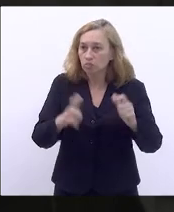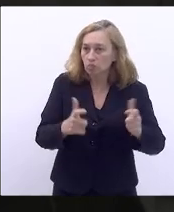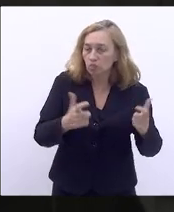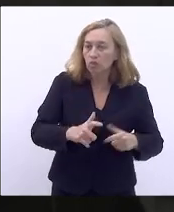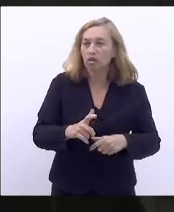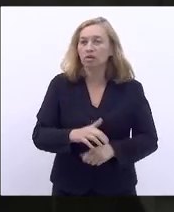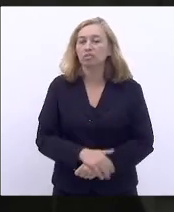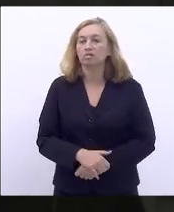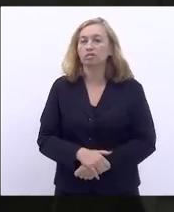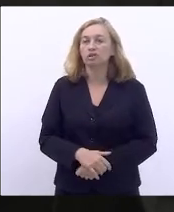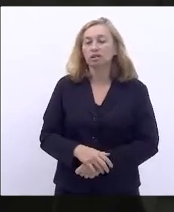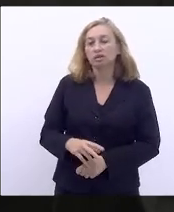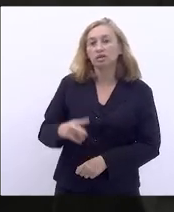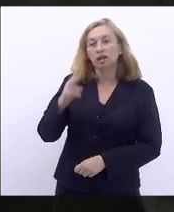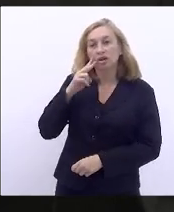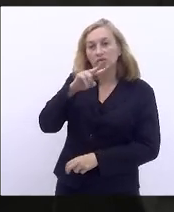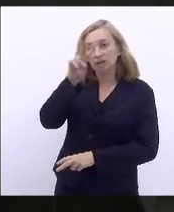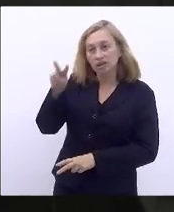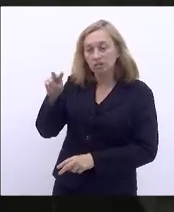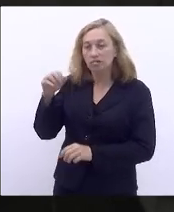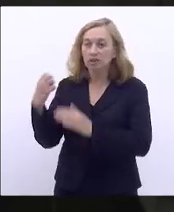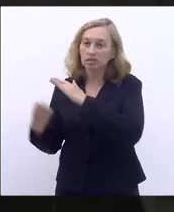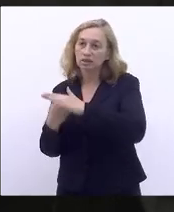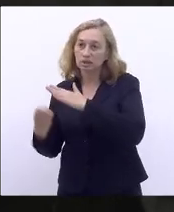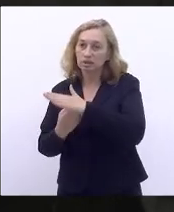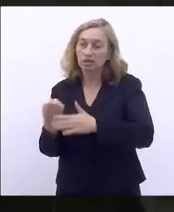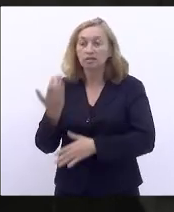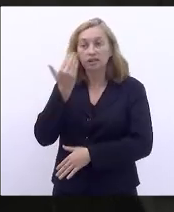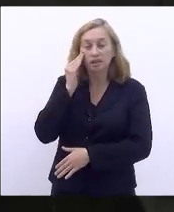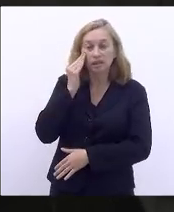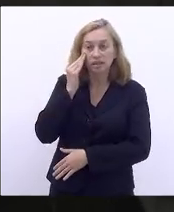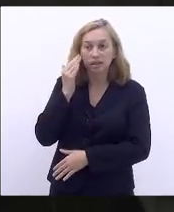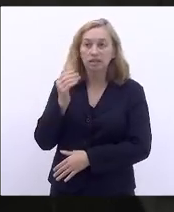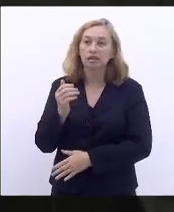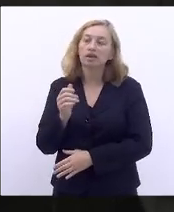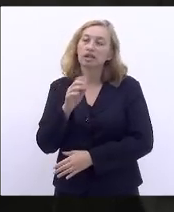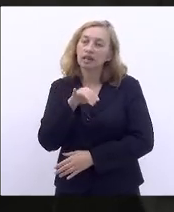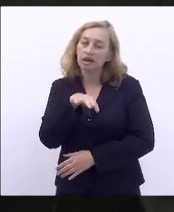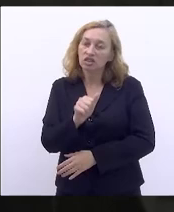Do ponto de vista das empresas, entender que a agenda da